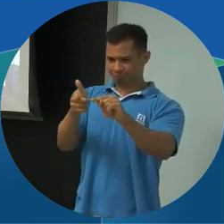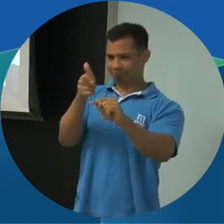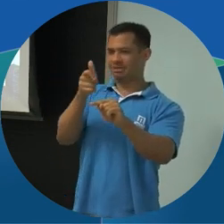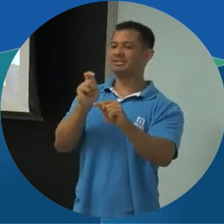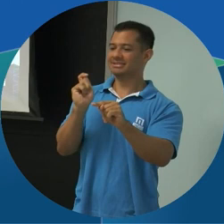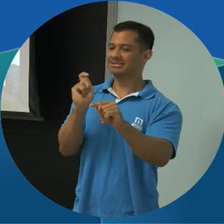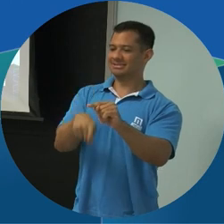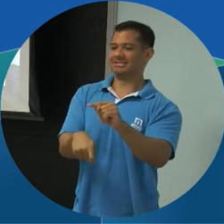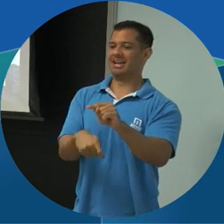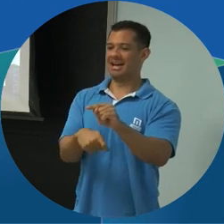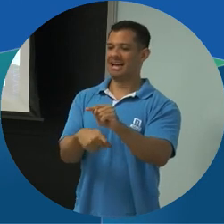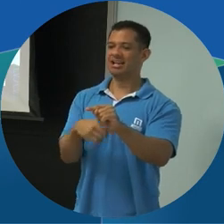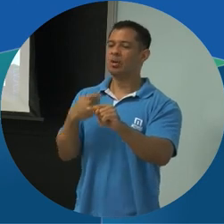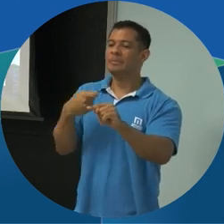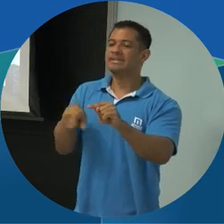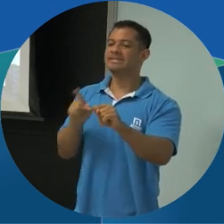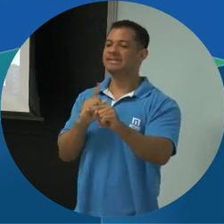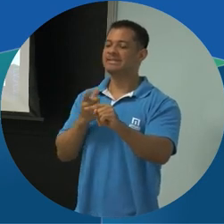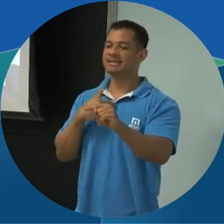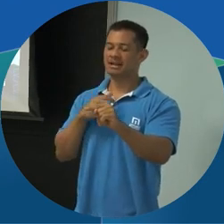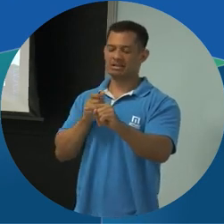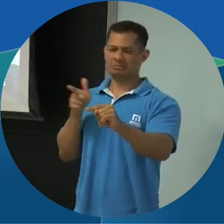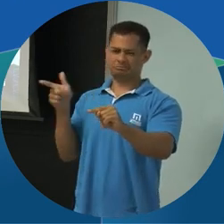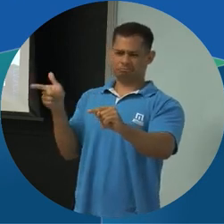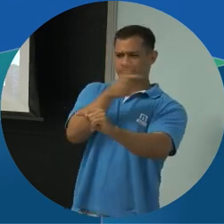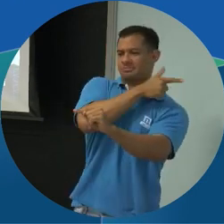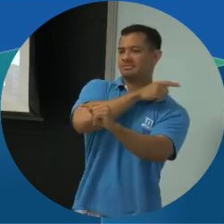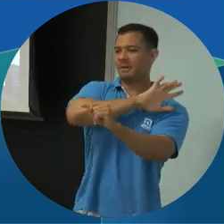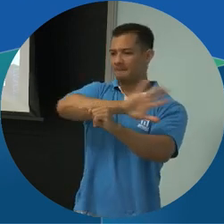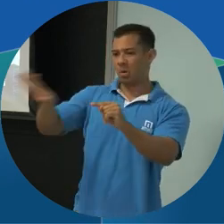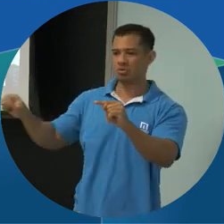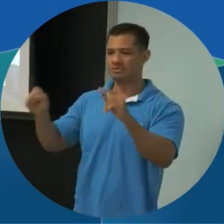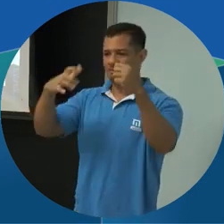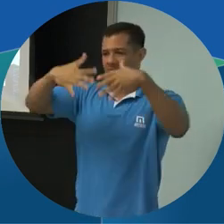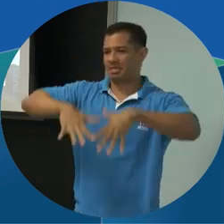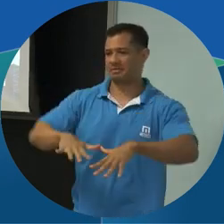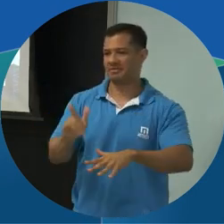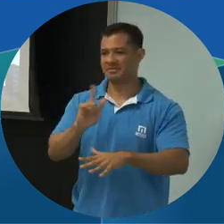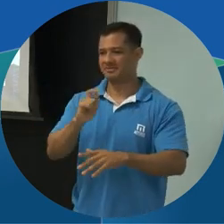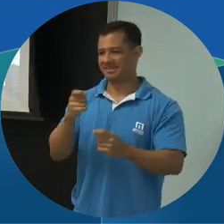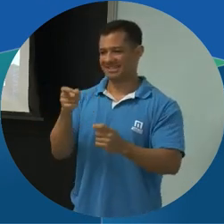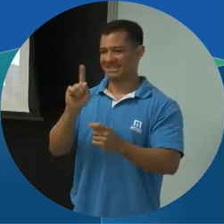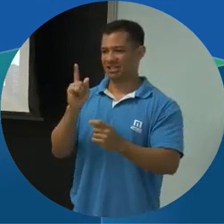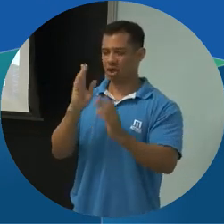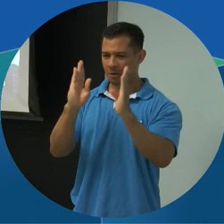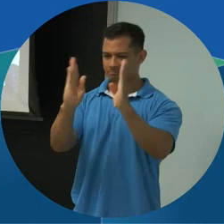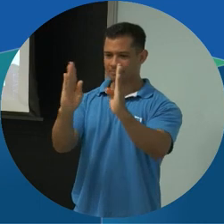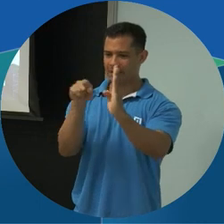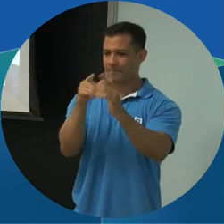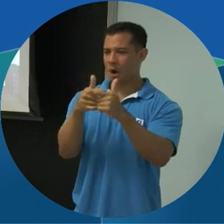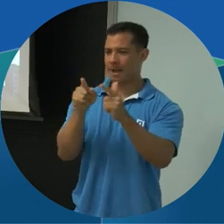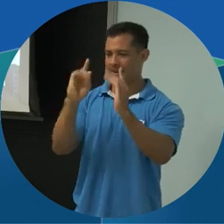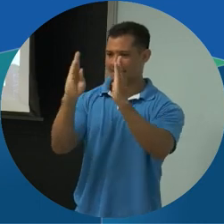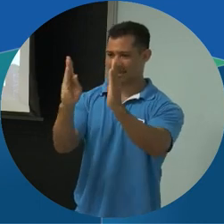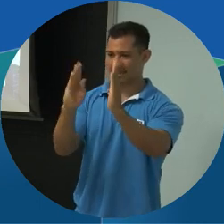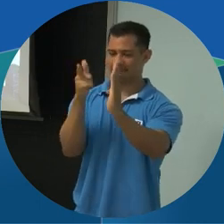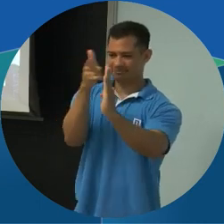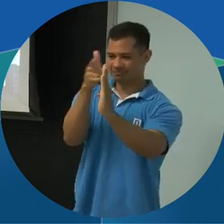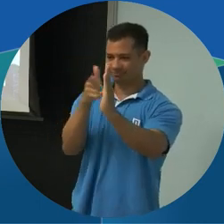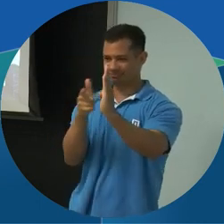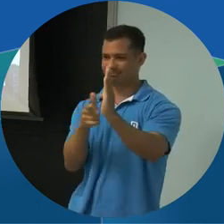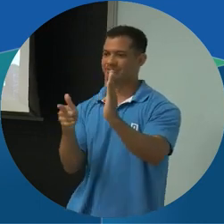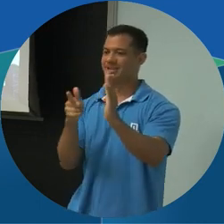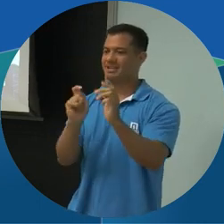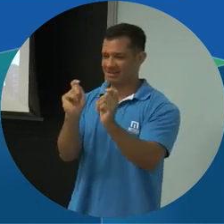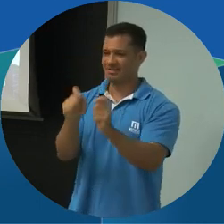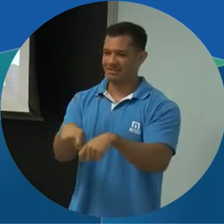preciso trabalhar só nesse quadrante aqui. Você vai conseguir trabalhar exatamente naquele quadrante. Preciso fazer Denis, eu